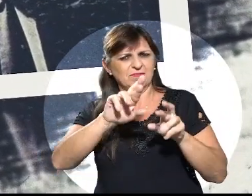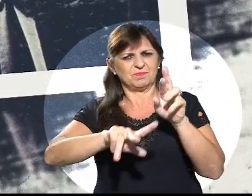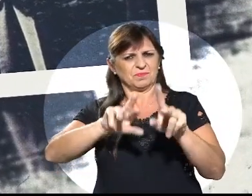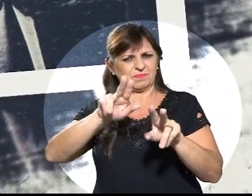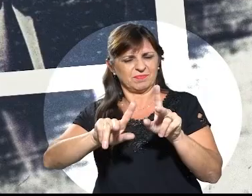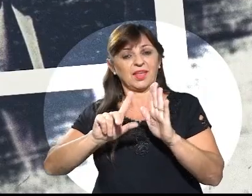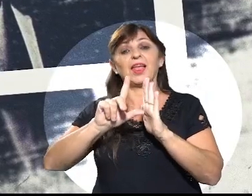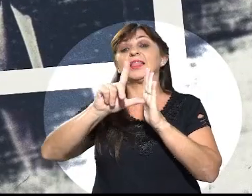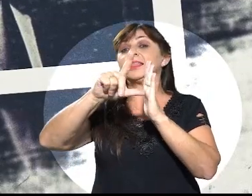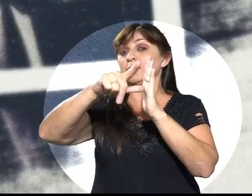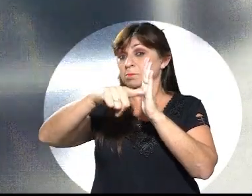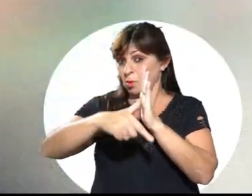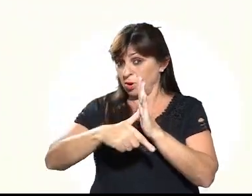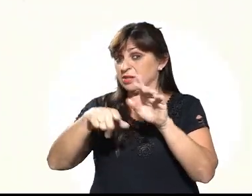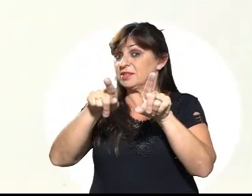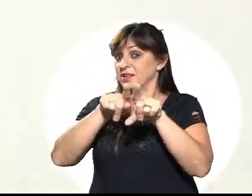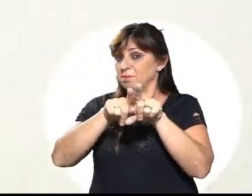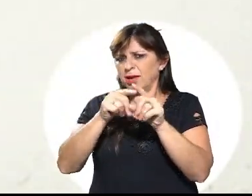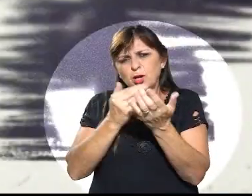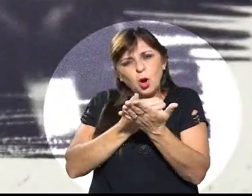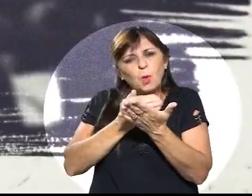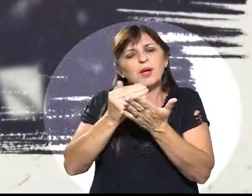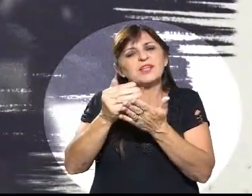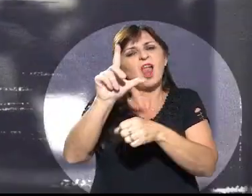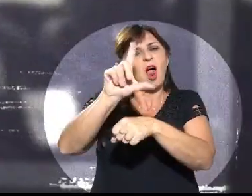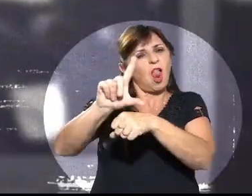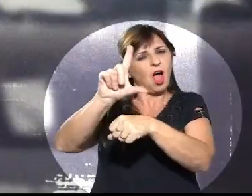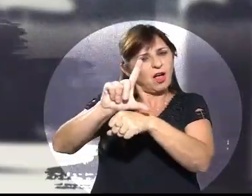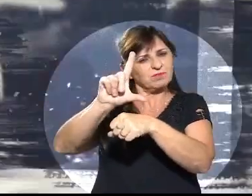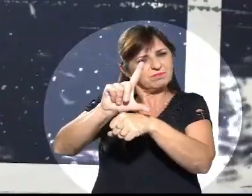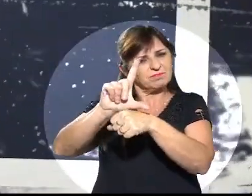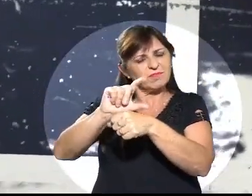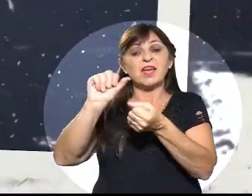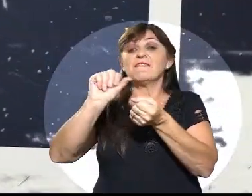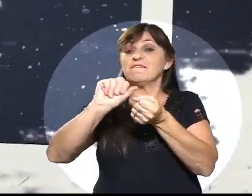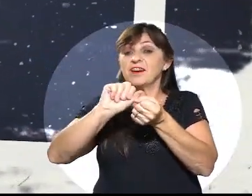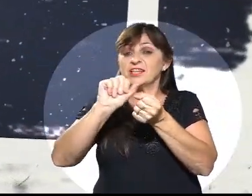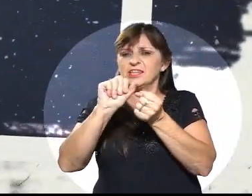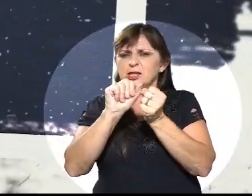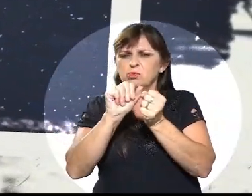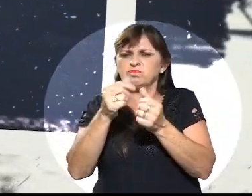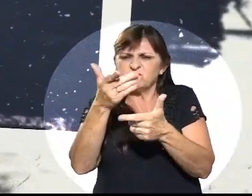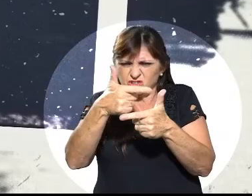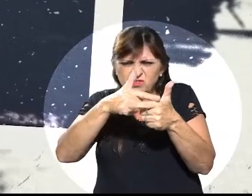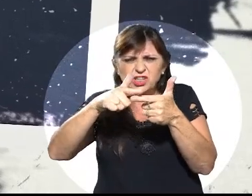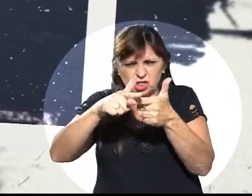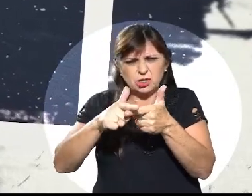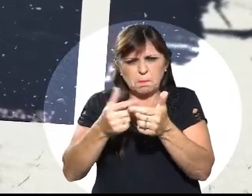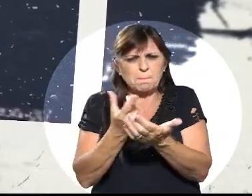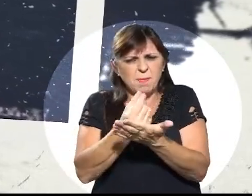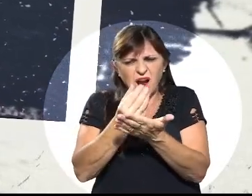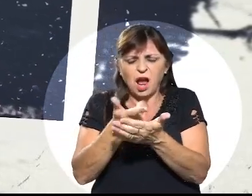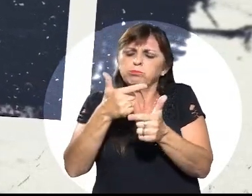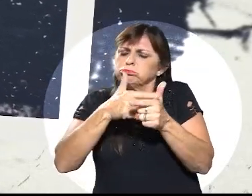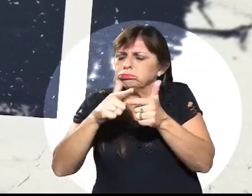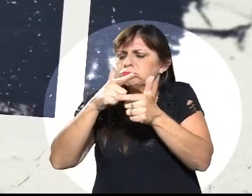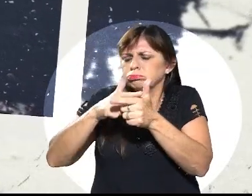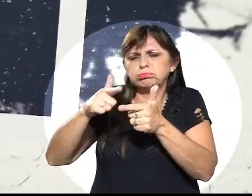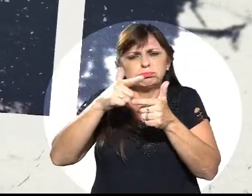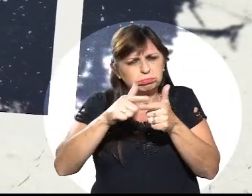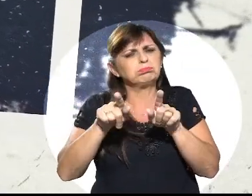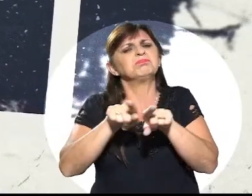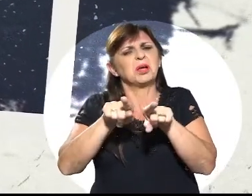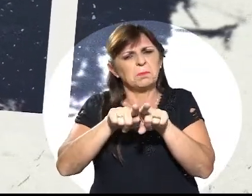tornaram comerciantes, introduziram o pagamento à prestação, foram industriais e administradores. Em todo o